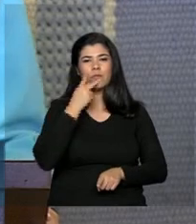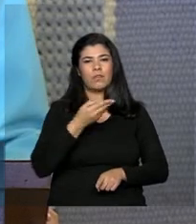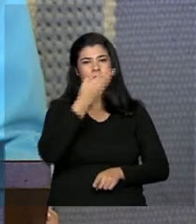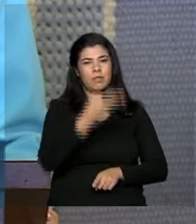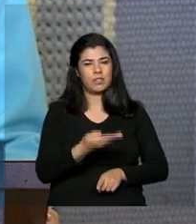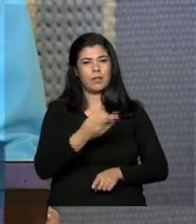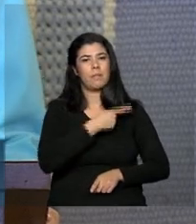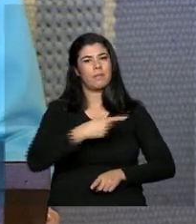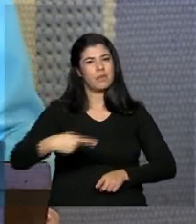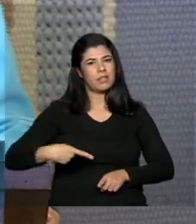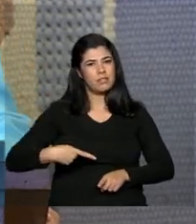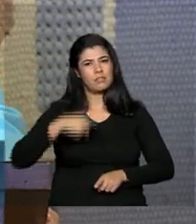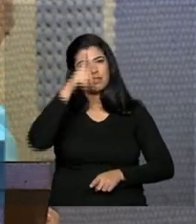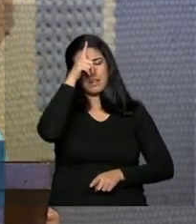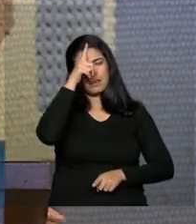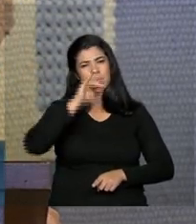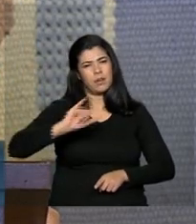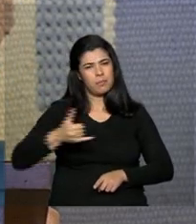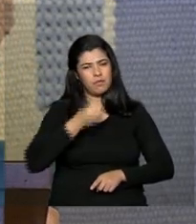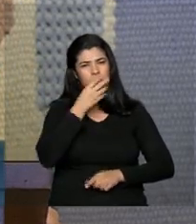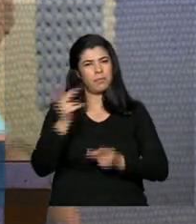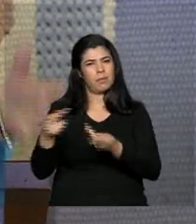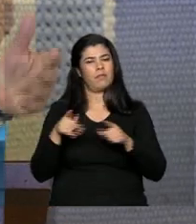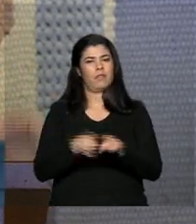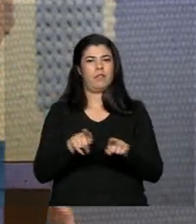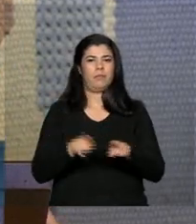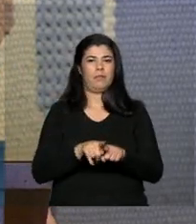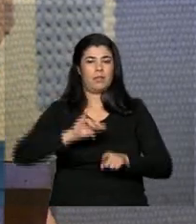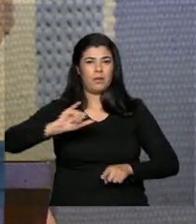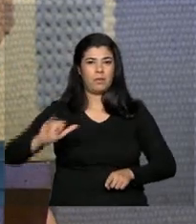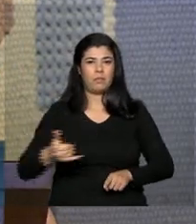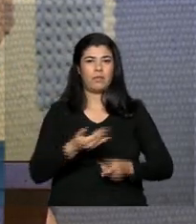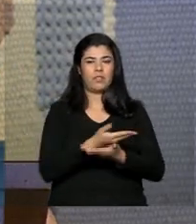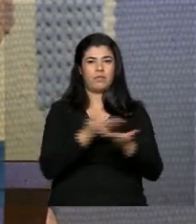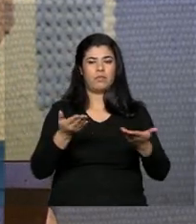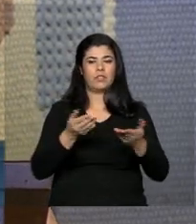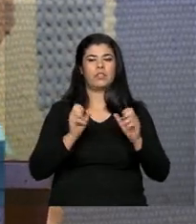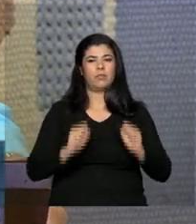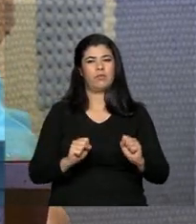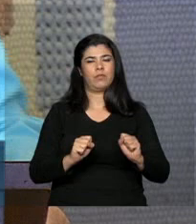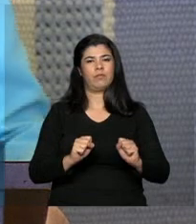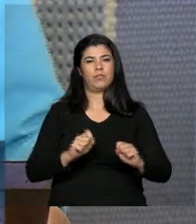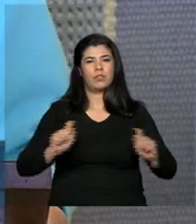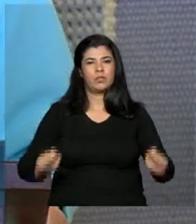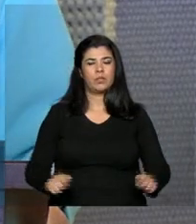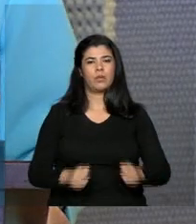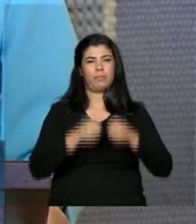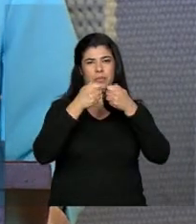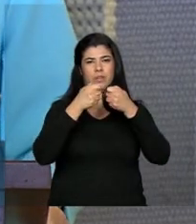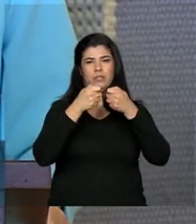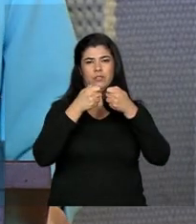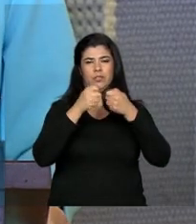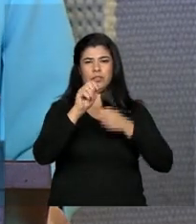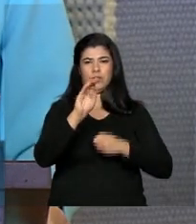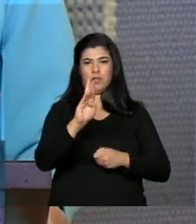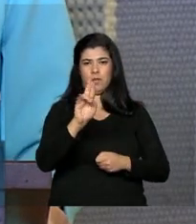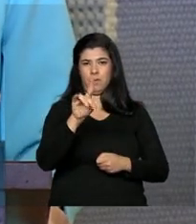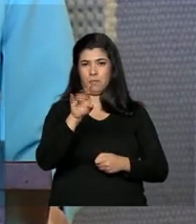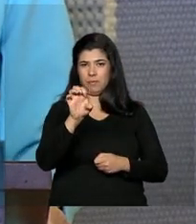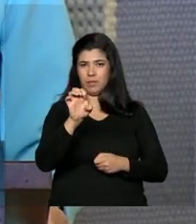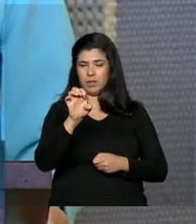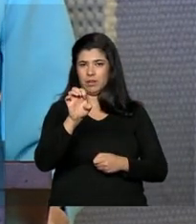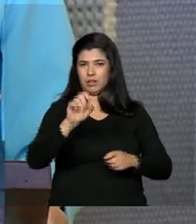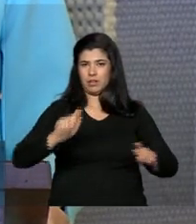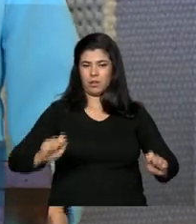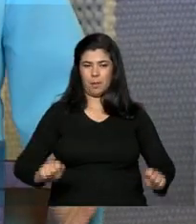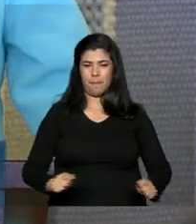à senhora, seja bem-vinda, mas aproveito esse momento para pedir a todos que ergamos um brinde a